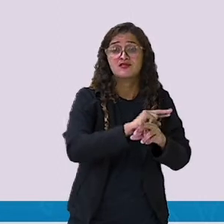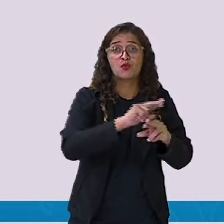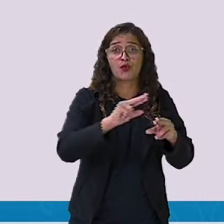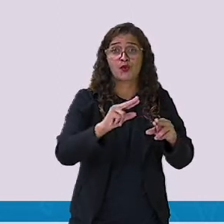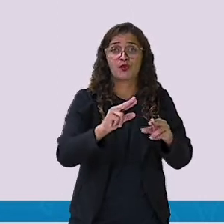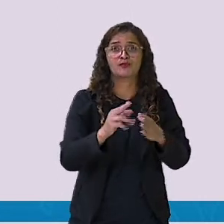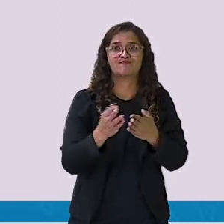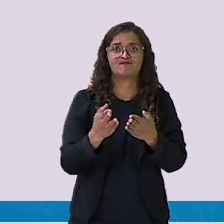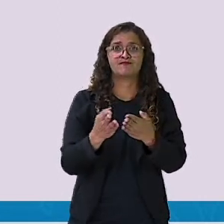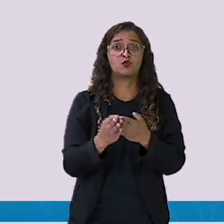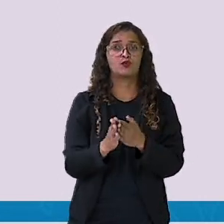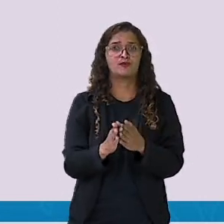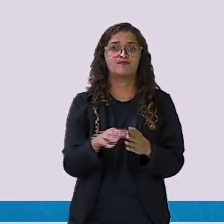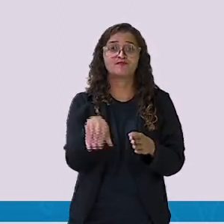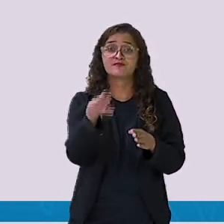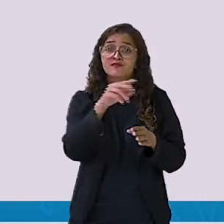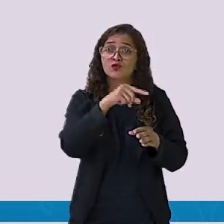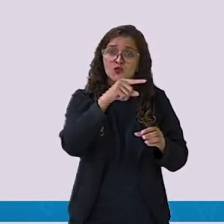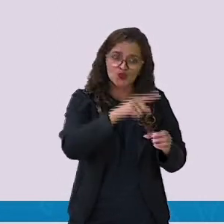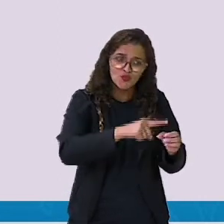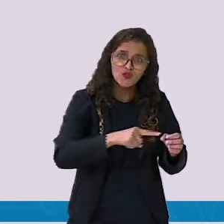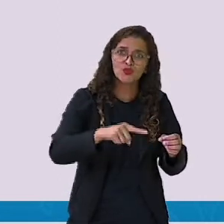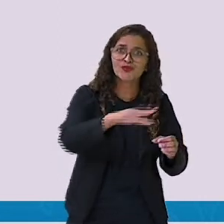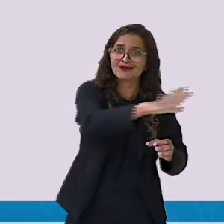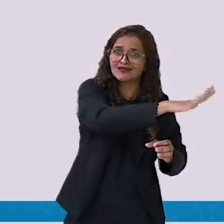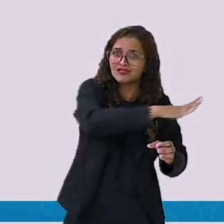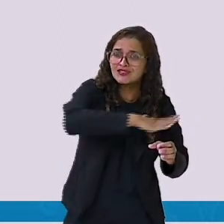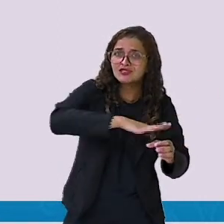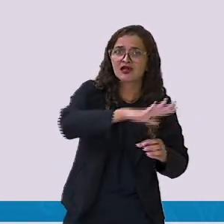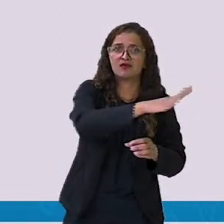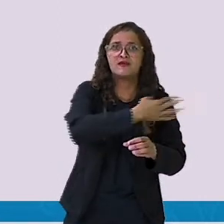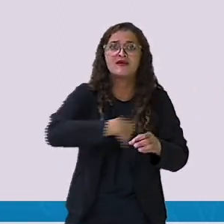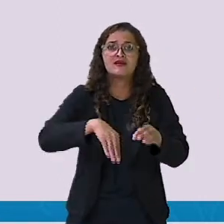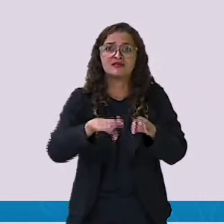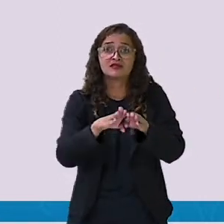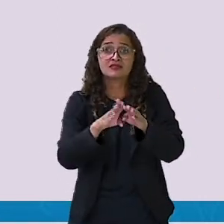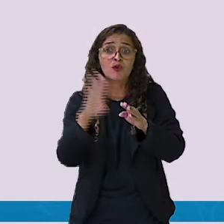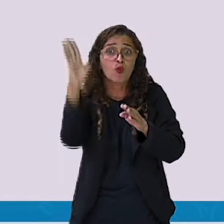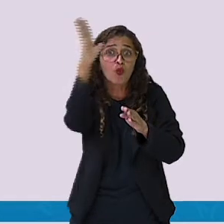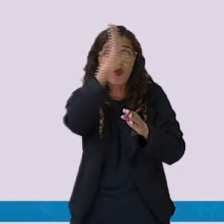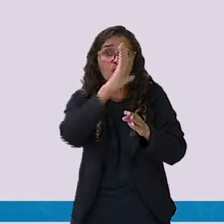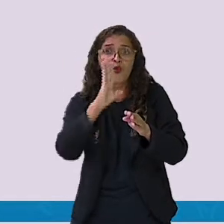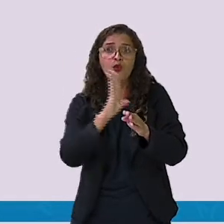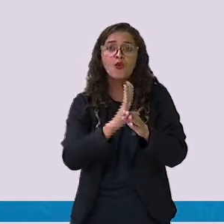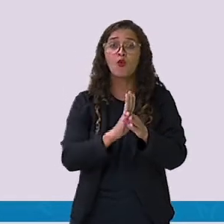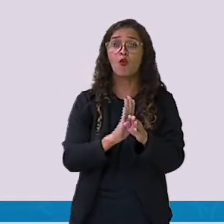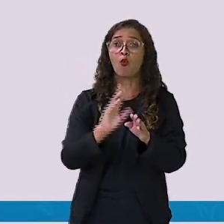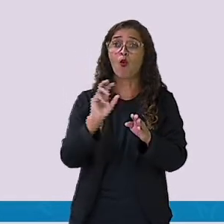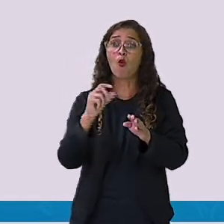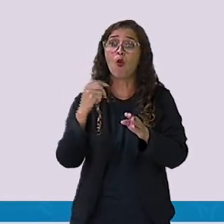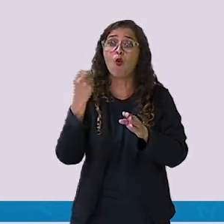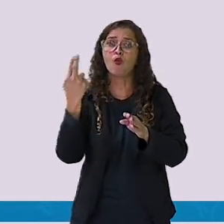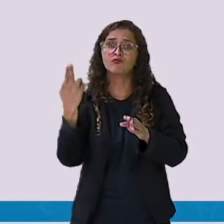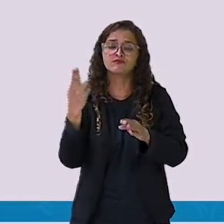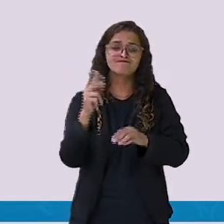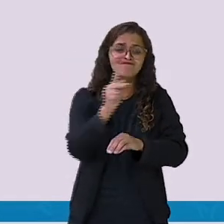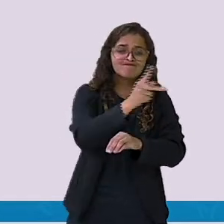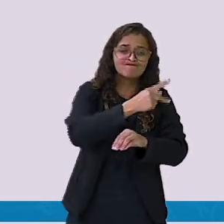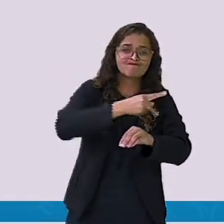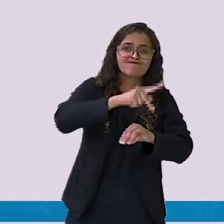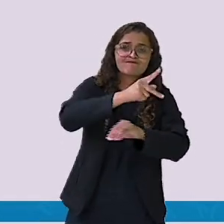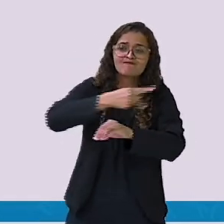cultura local, a agroindústria familiar melhora a qualidade de vida dos produtores no meio rural.